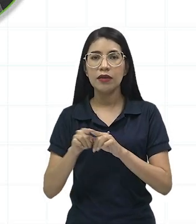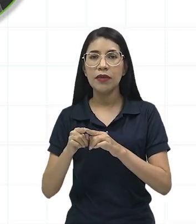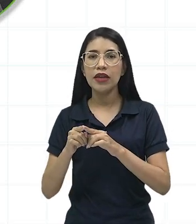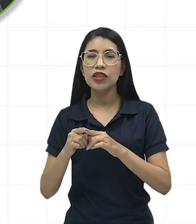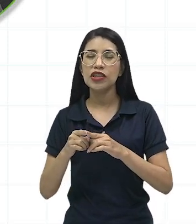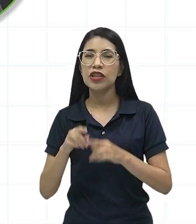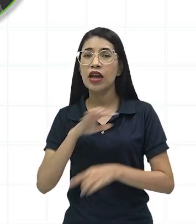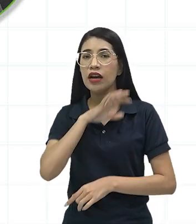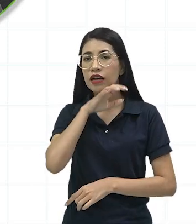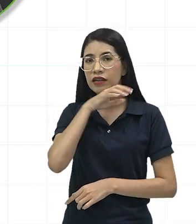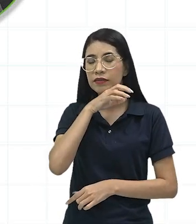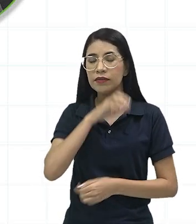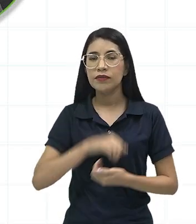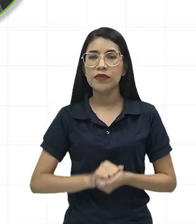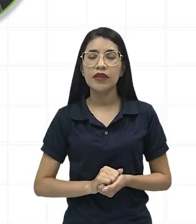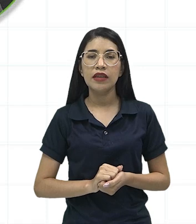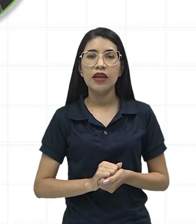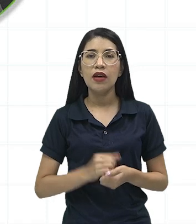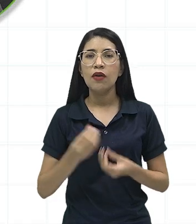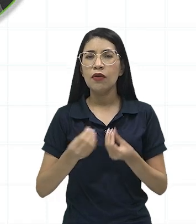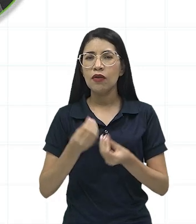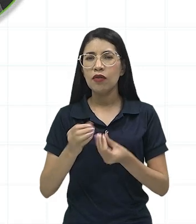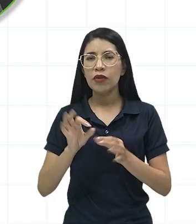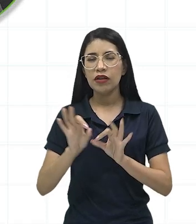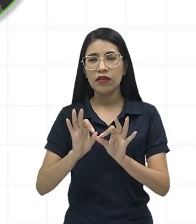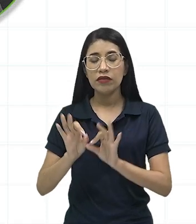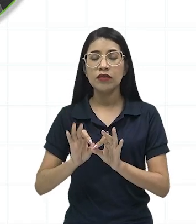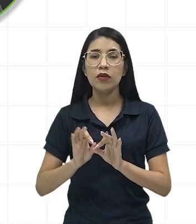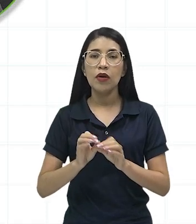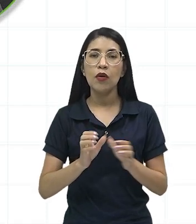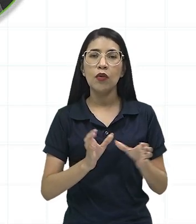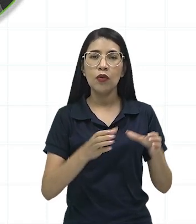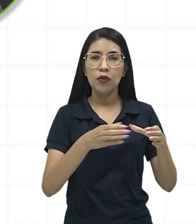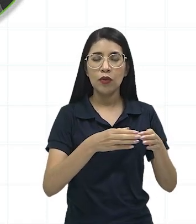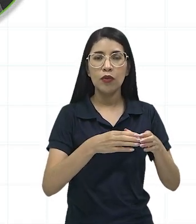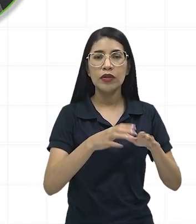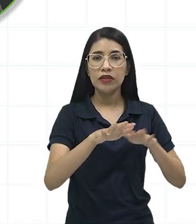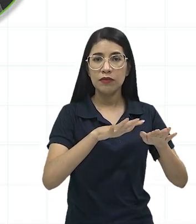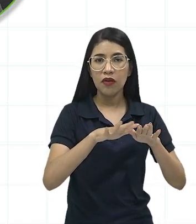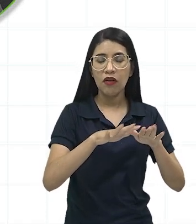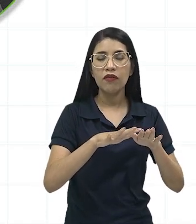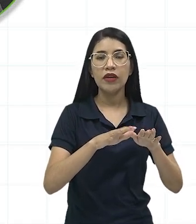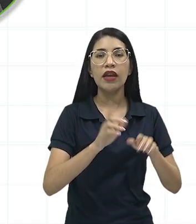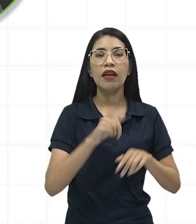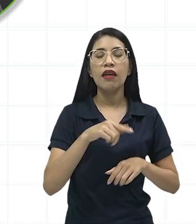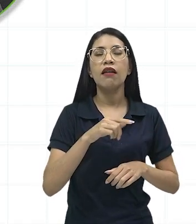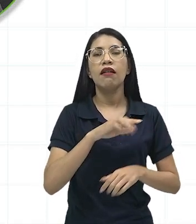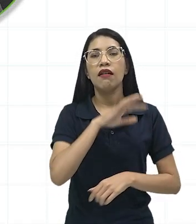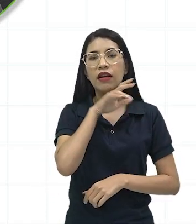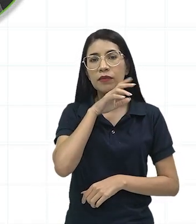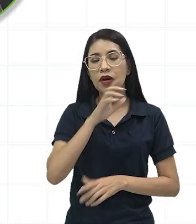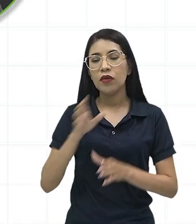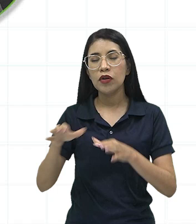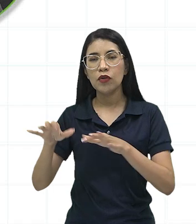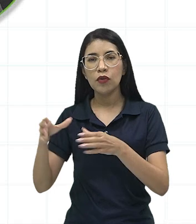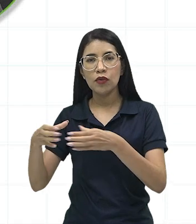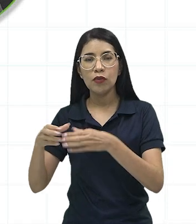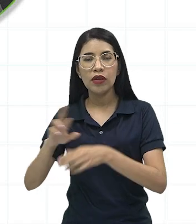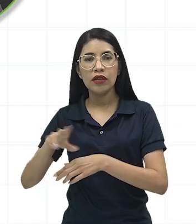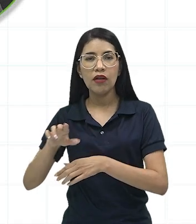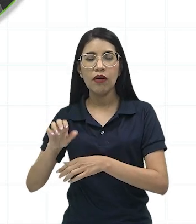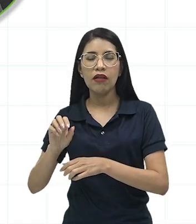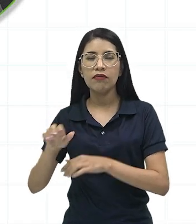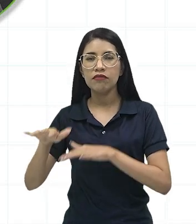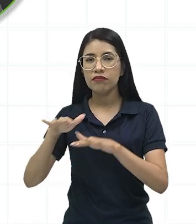critério de que aqueles que se movem são animais e aqueles que não se movem são plantas. Ainda assim, é algo,